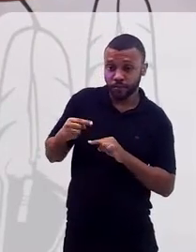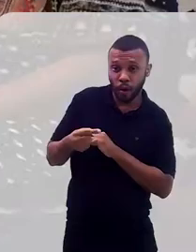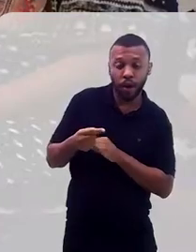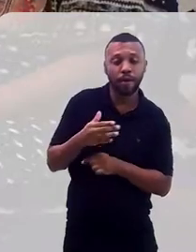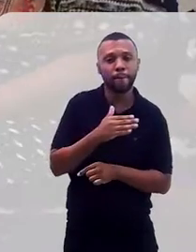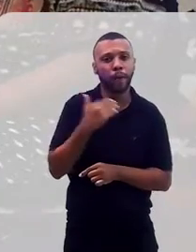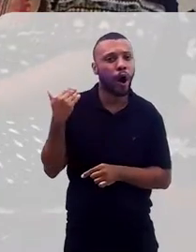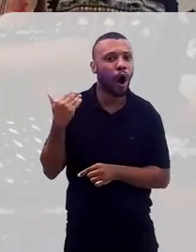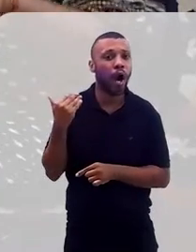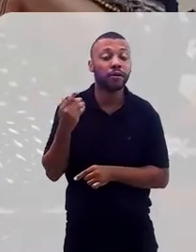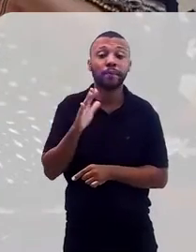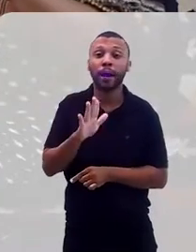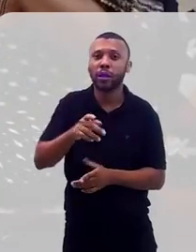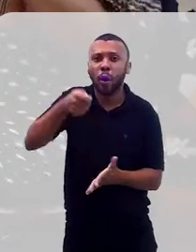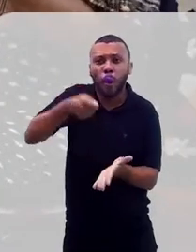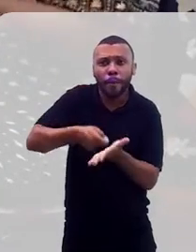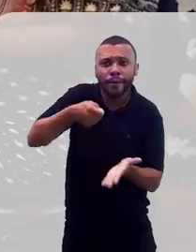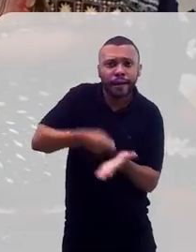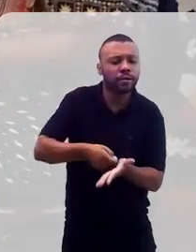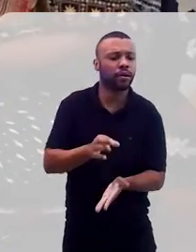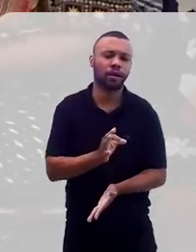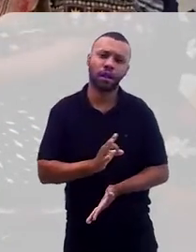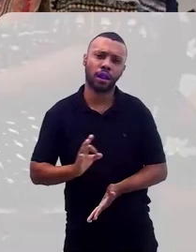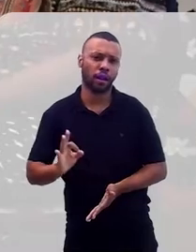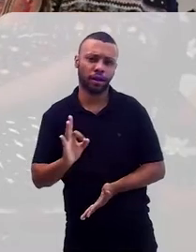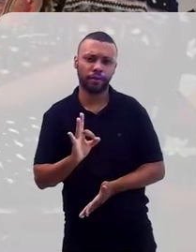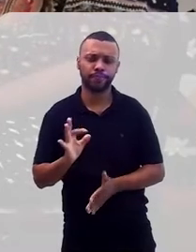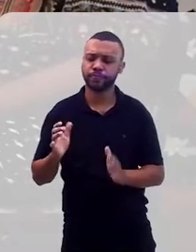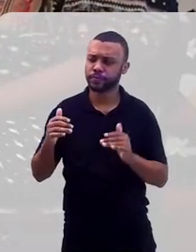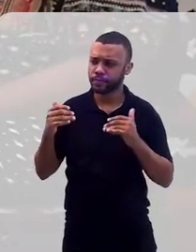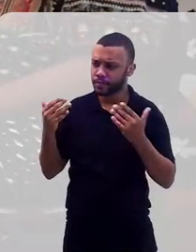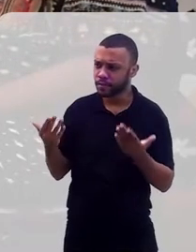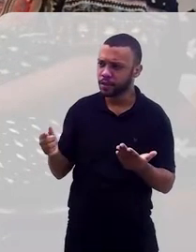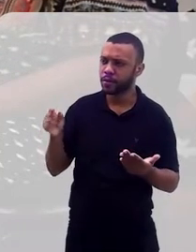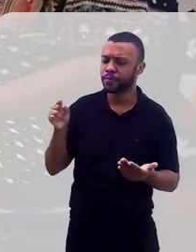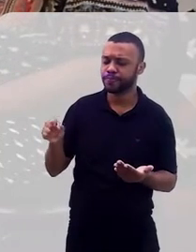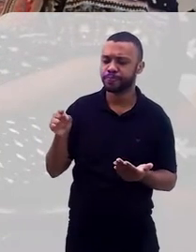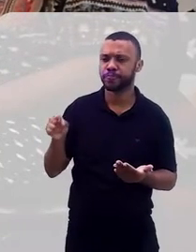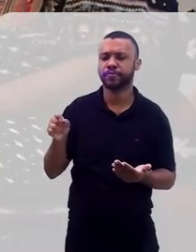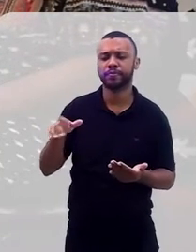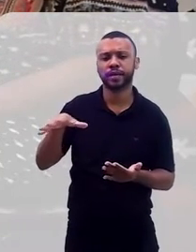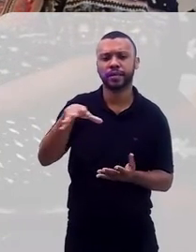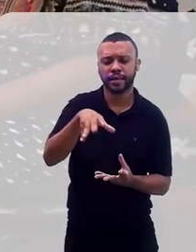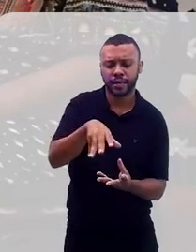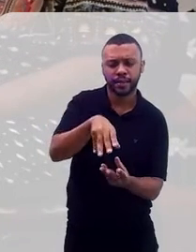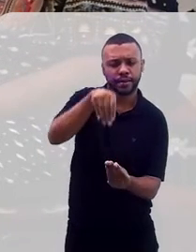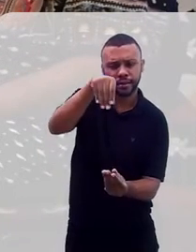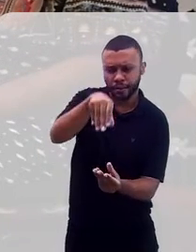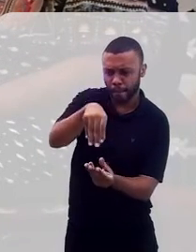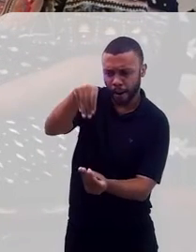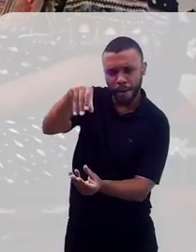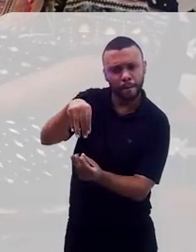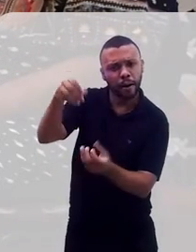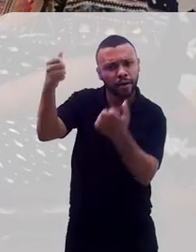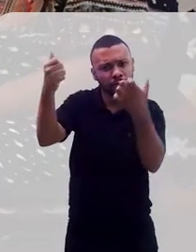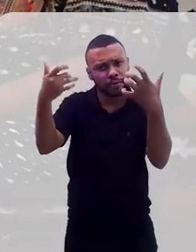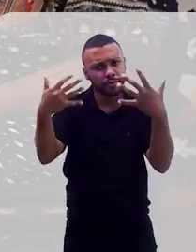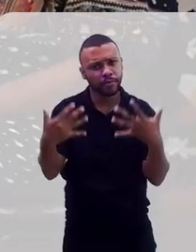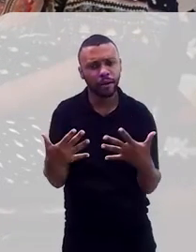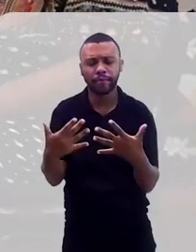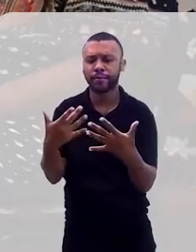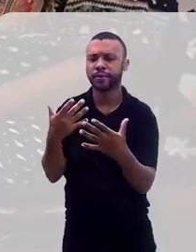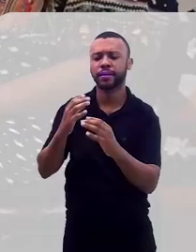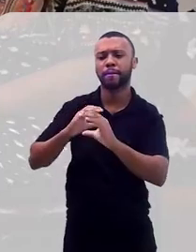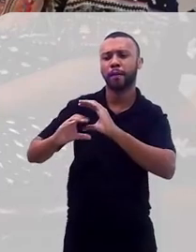acredita mas não necessariamente é uma obrigação né certo então esse esses espíritos que